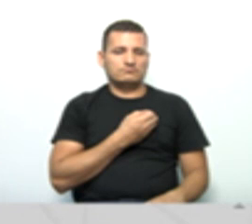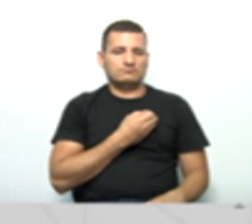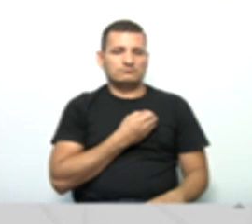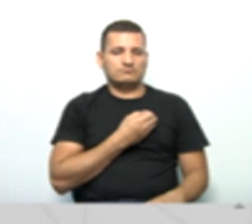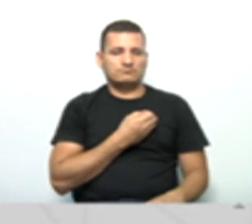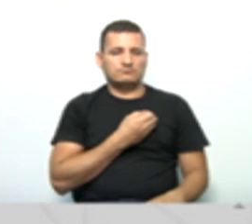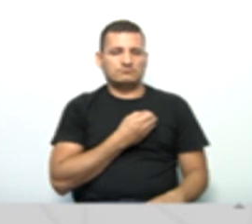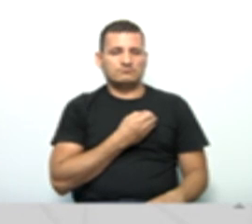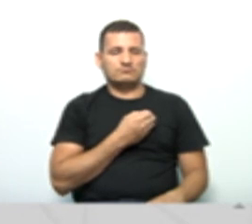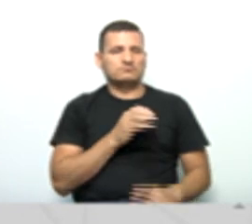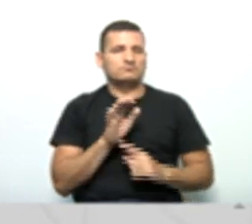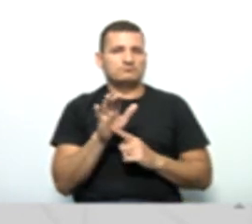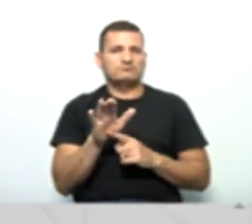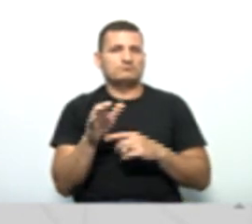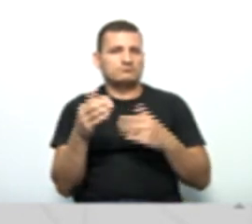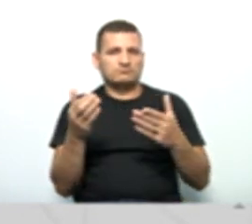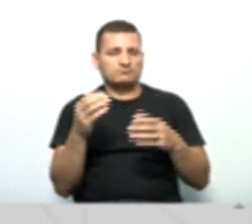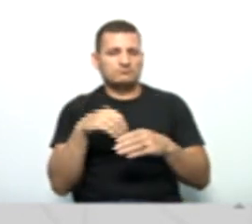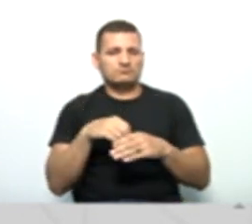mostrar o valor.